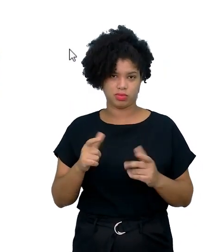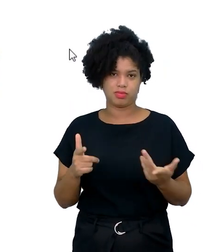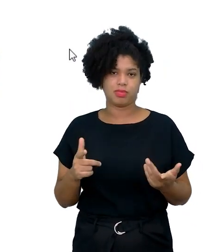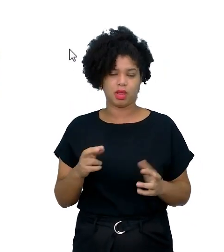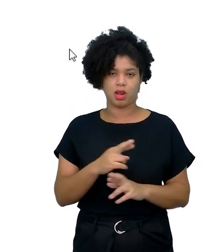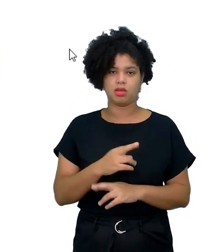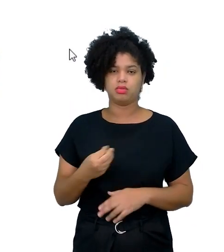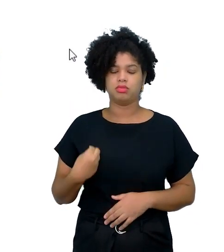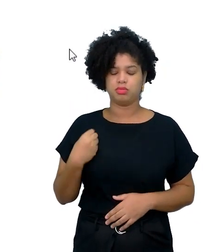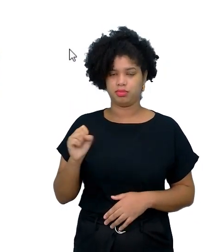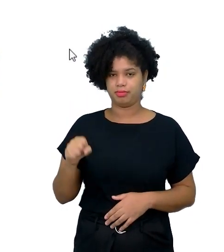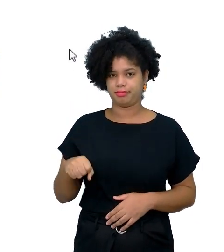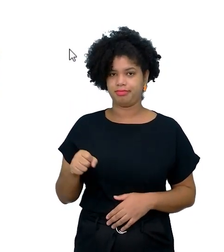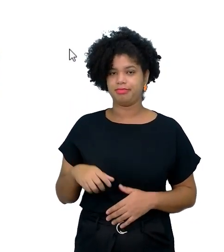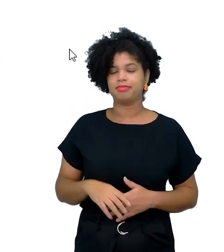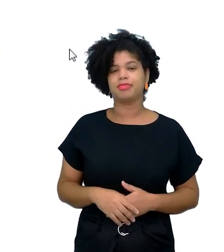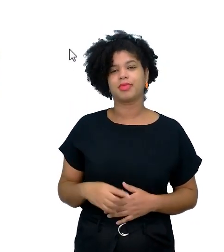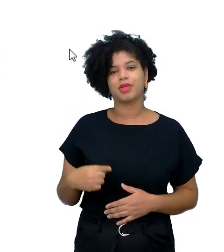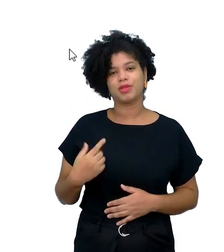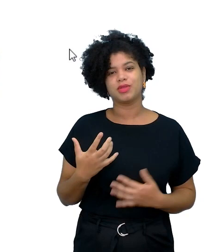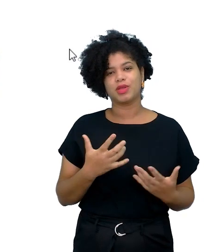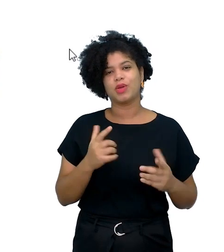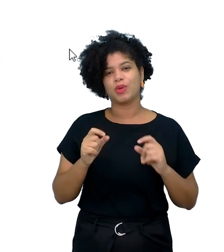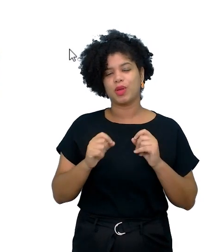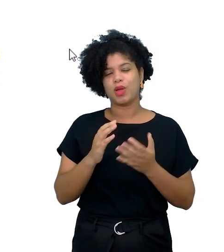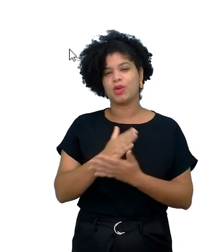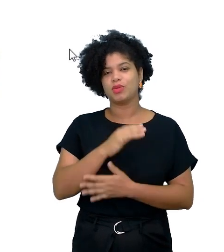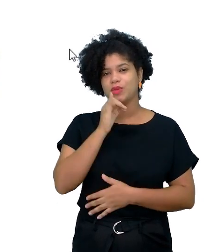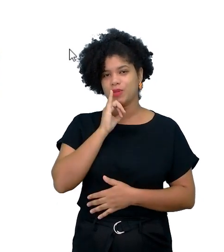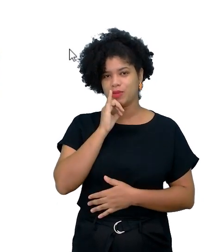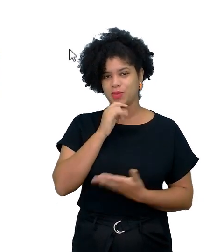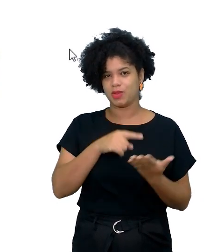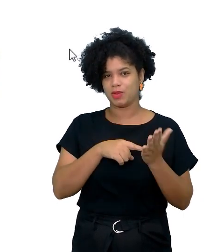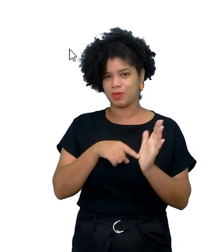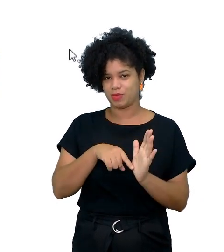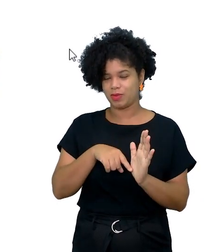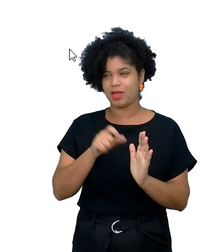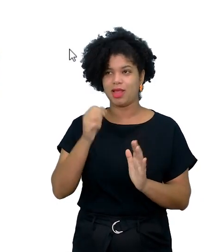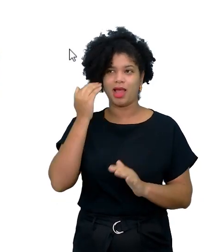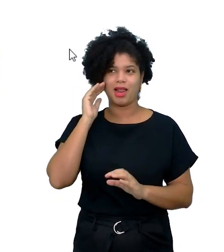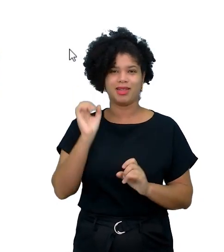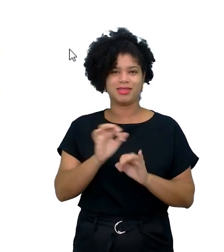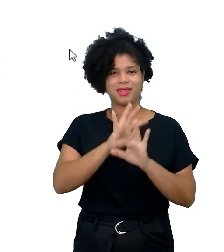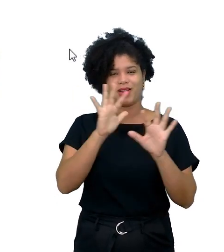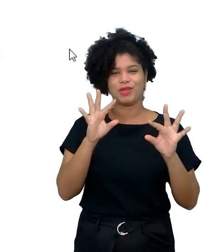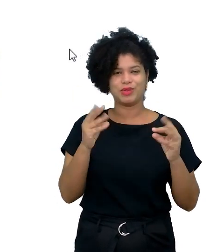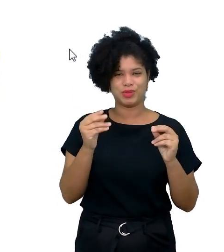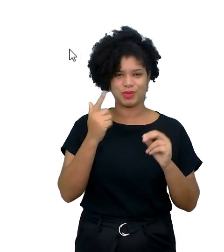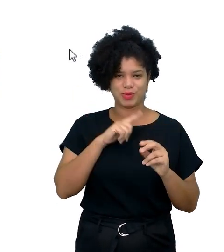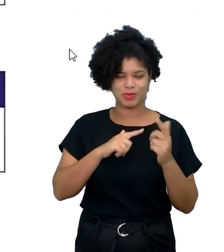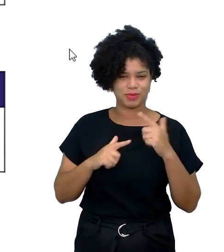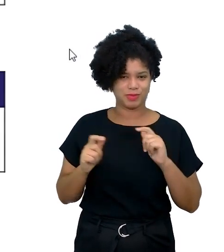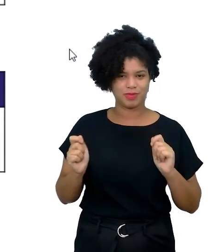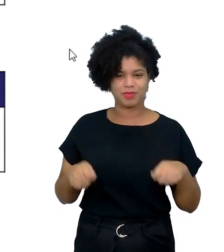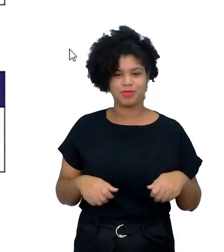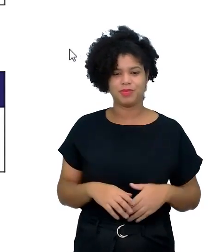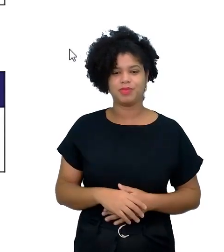entre outras. Então, nós veremos aqui alguns exemplos também para elucidar tudo isso.